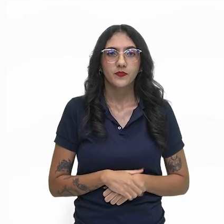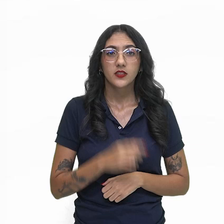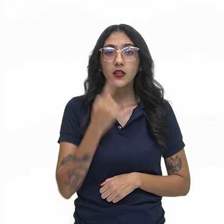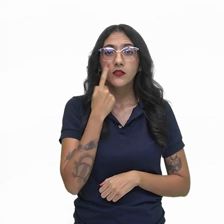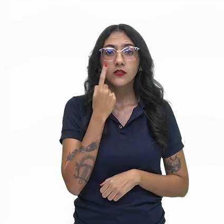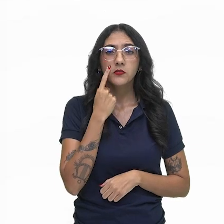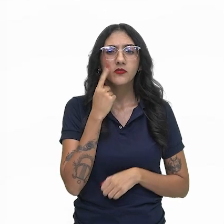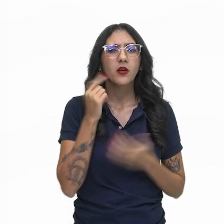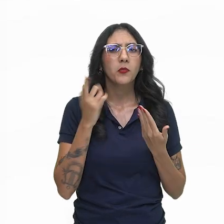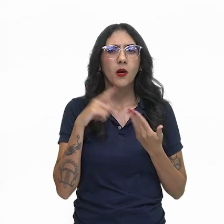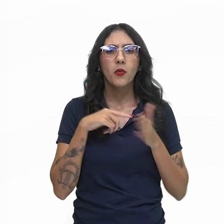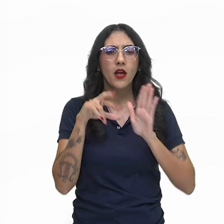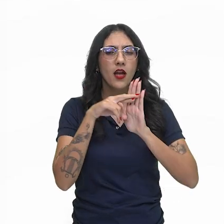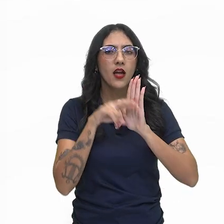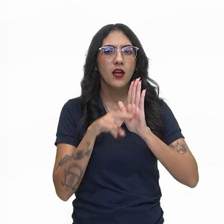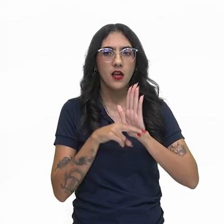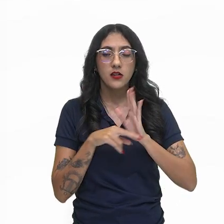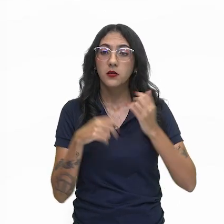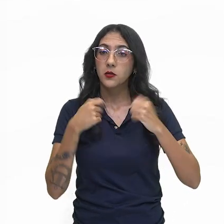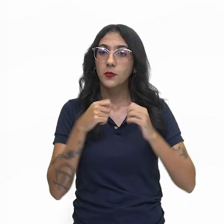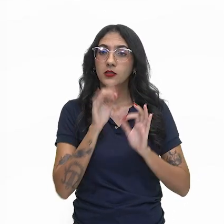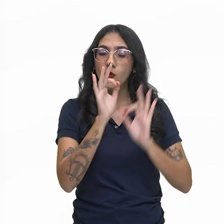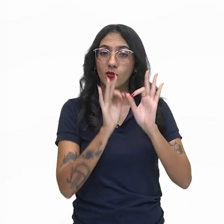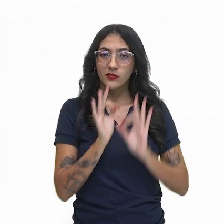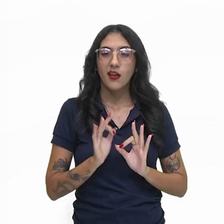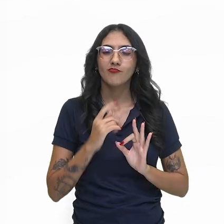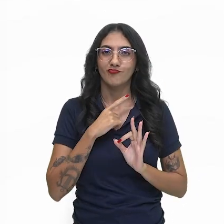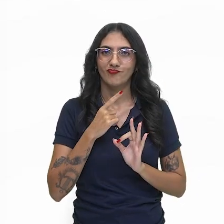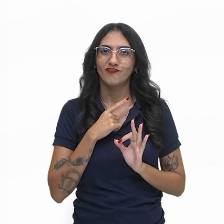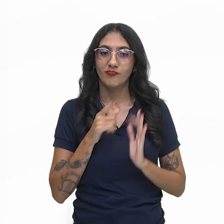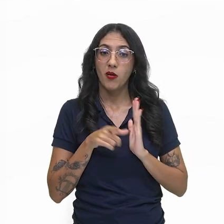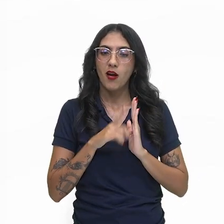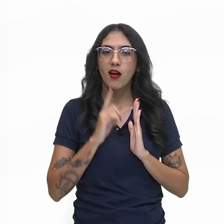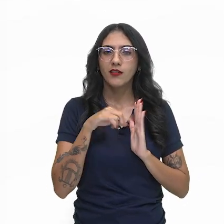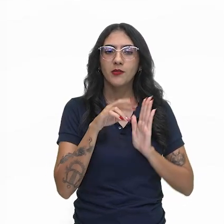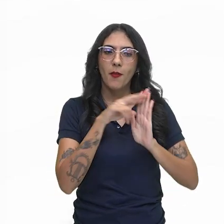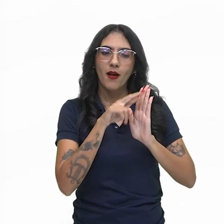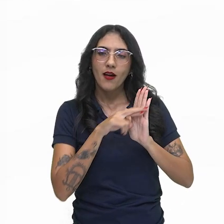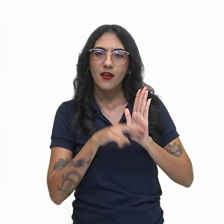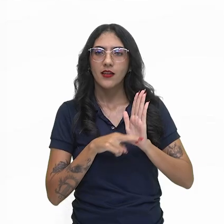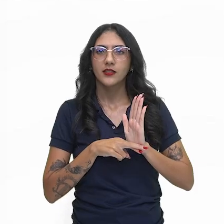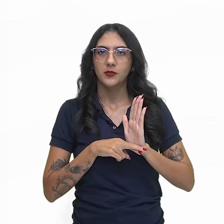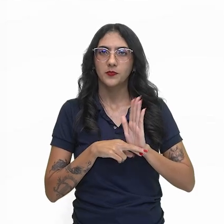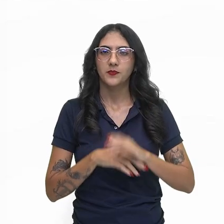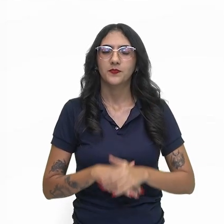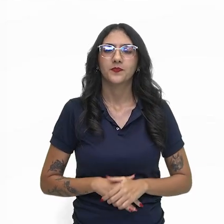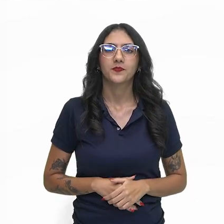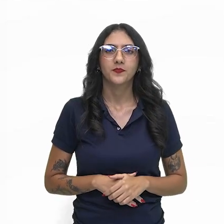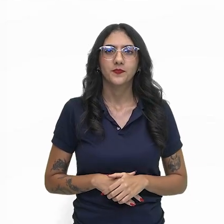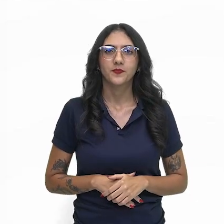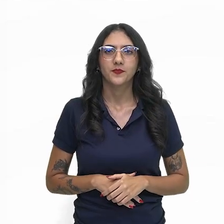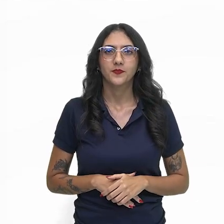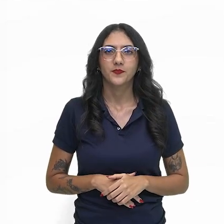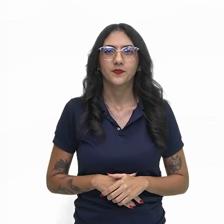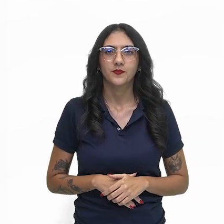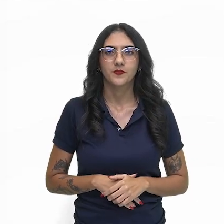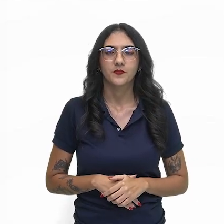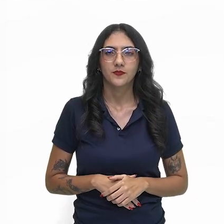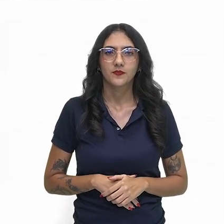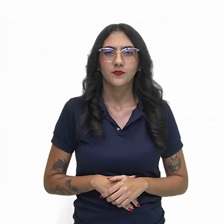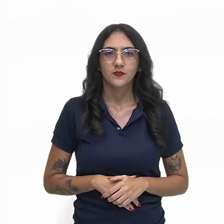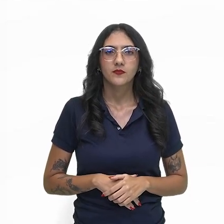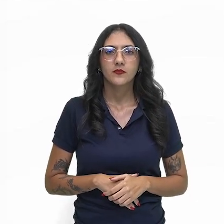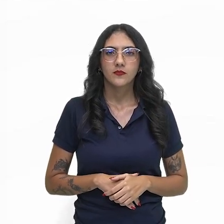é o processo para isso, né? Tem um processo para a gente transformar em notação científica. Primeiro é